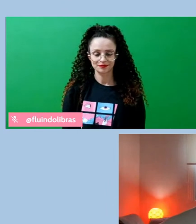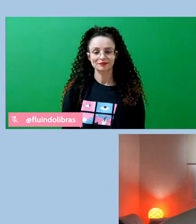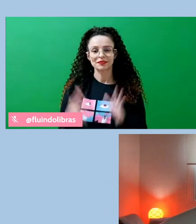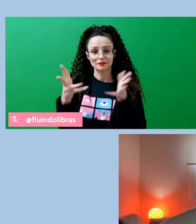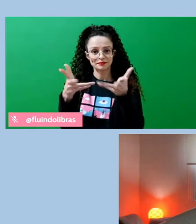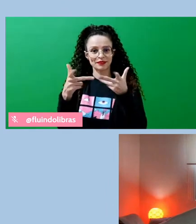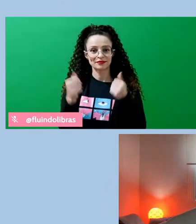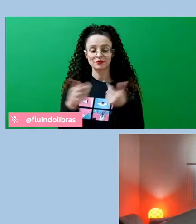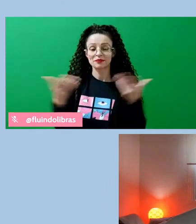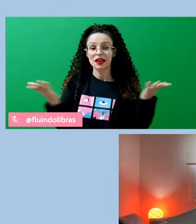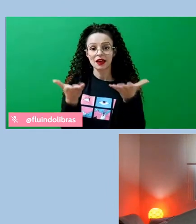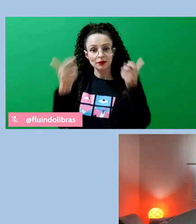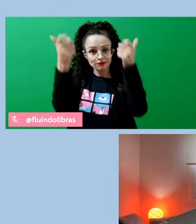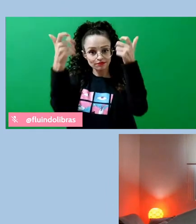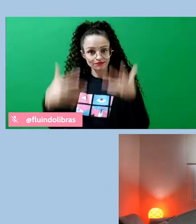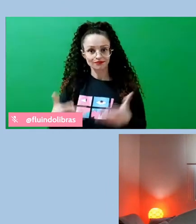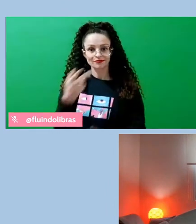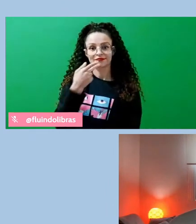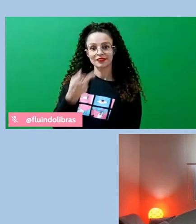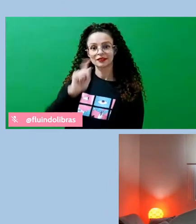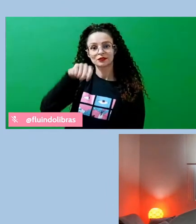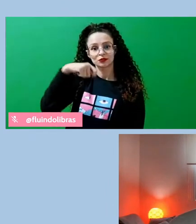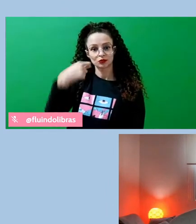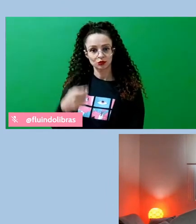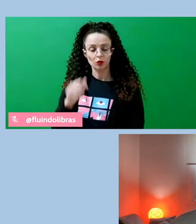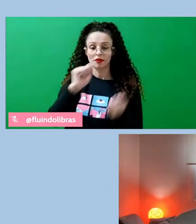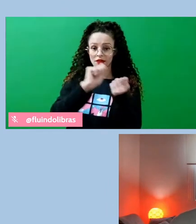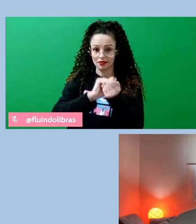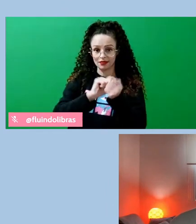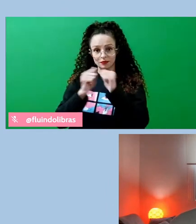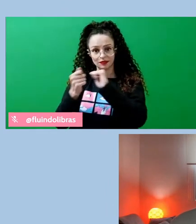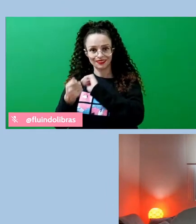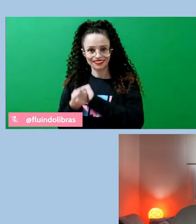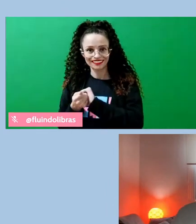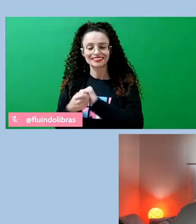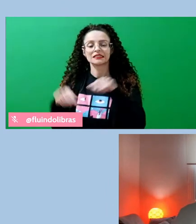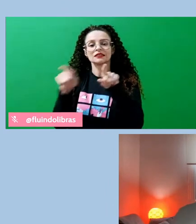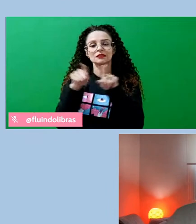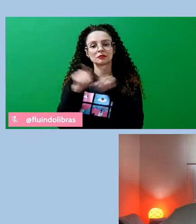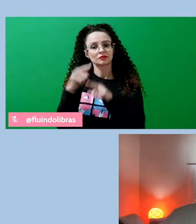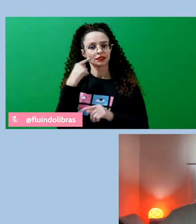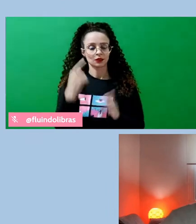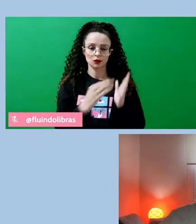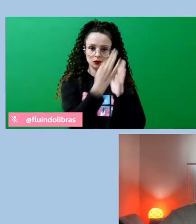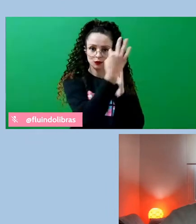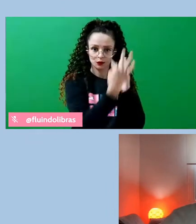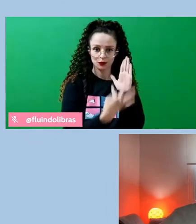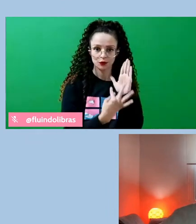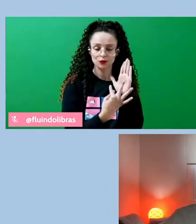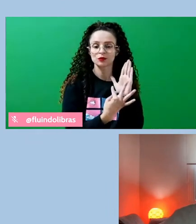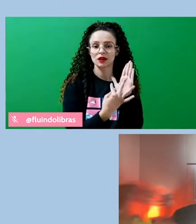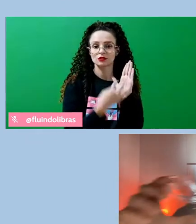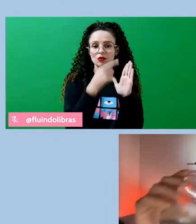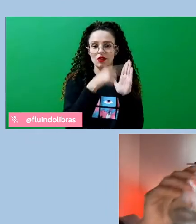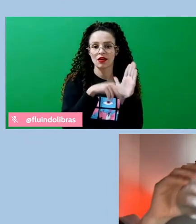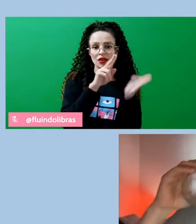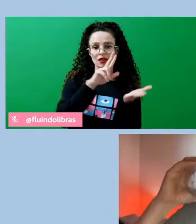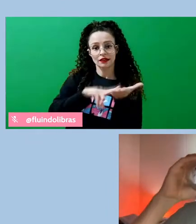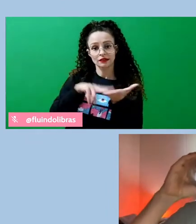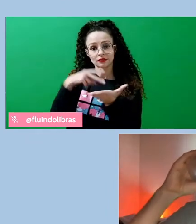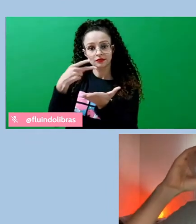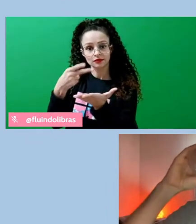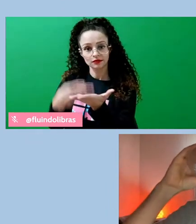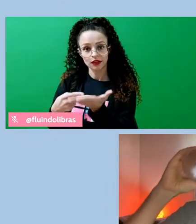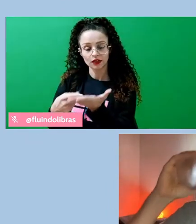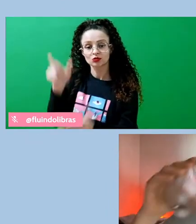Maravilha. Agora falando um pouquinho sobre adaptação, e aí pensando que o texto do Pomerá, que é um texto que foi traduzido pela